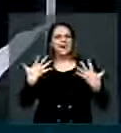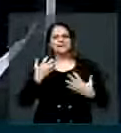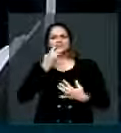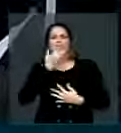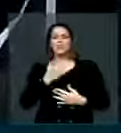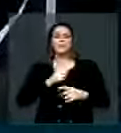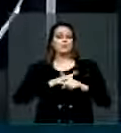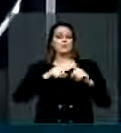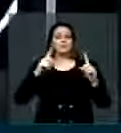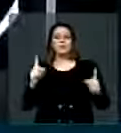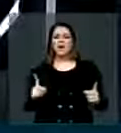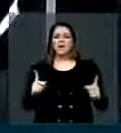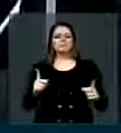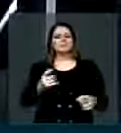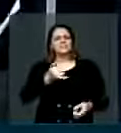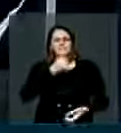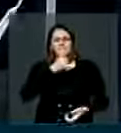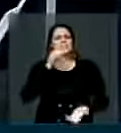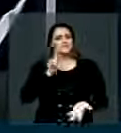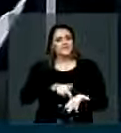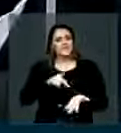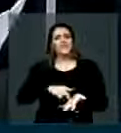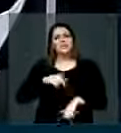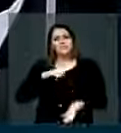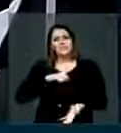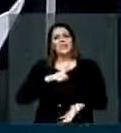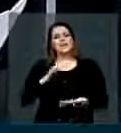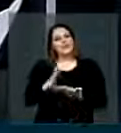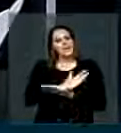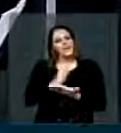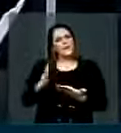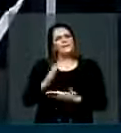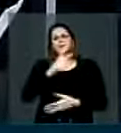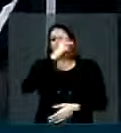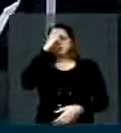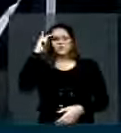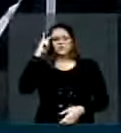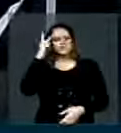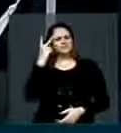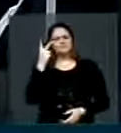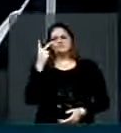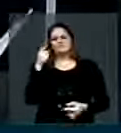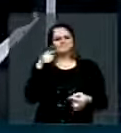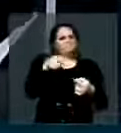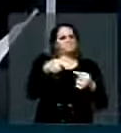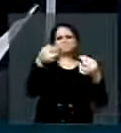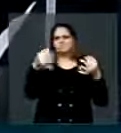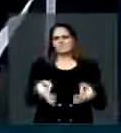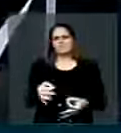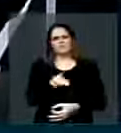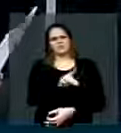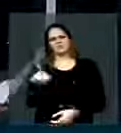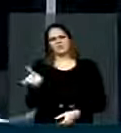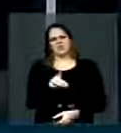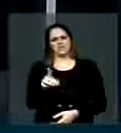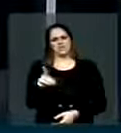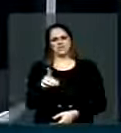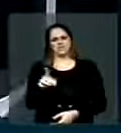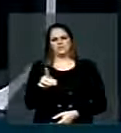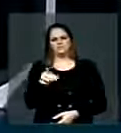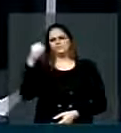mas infelizmente ainda existem casos de membros que desvirtuam do objetivo inicial das